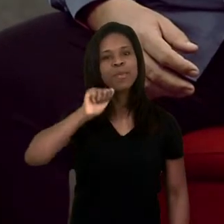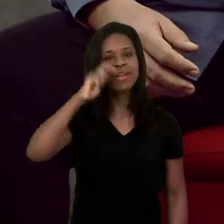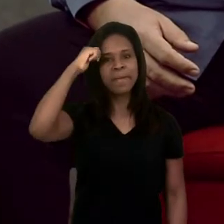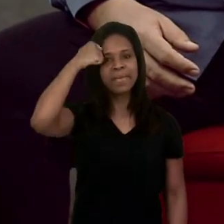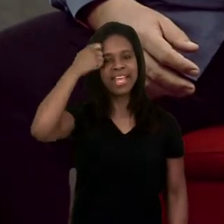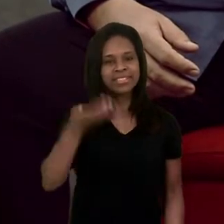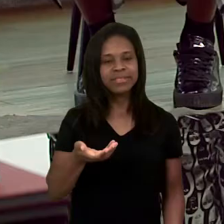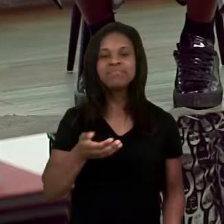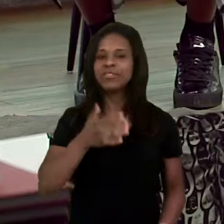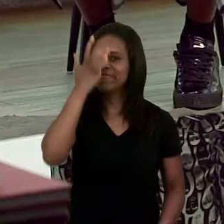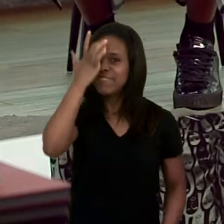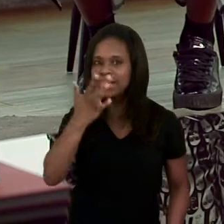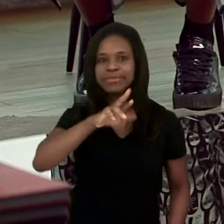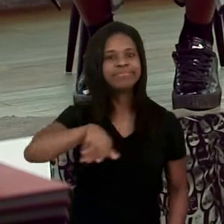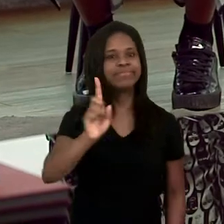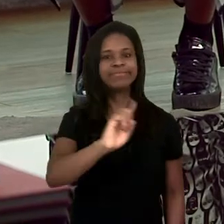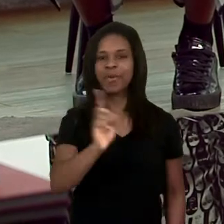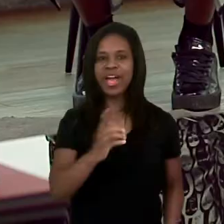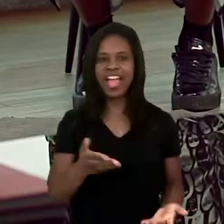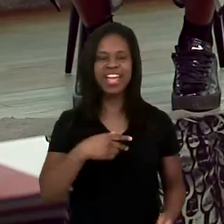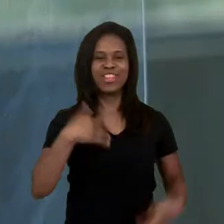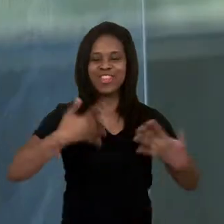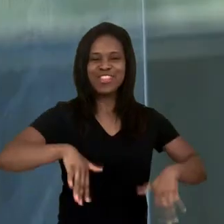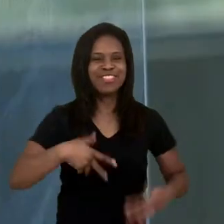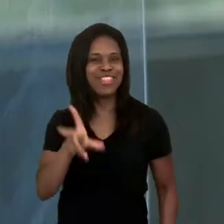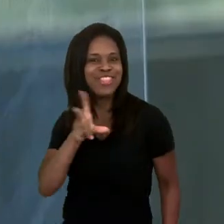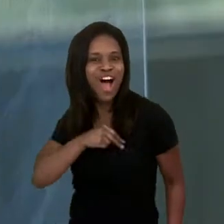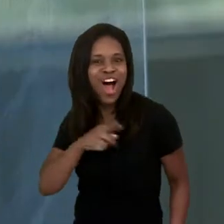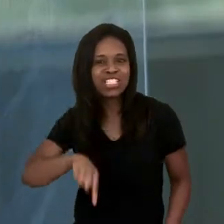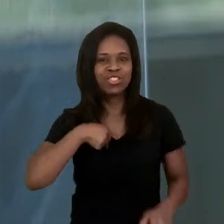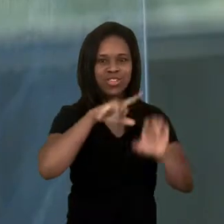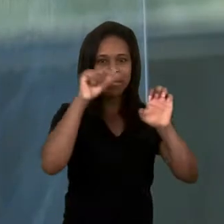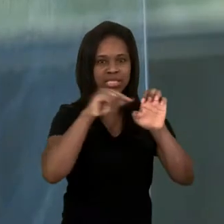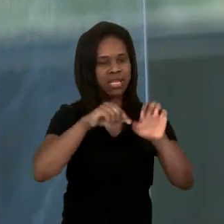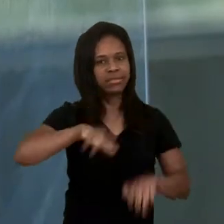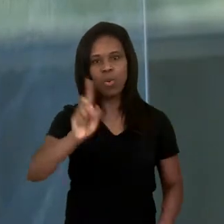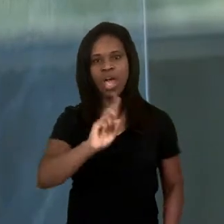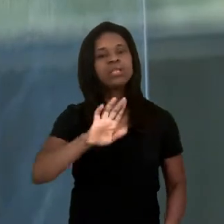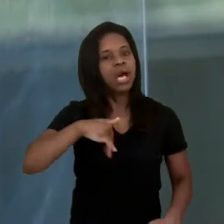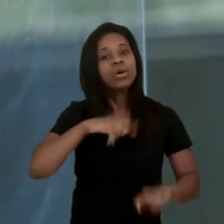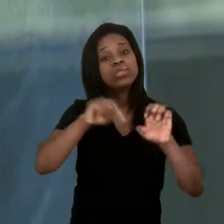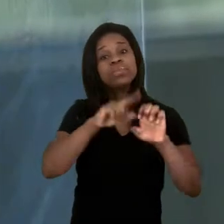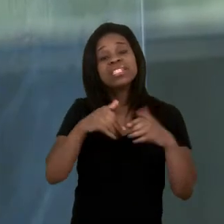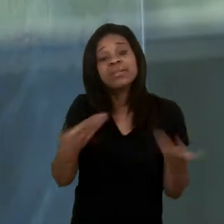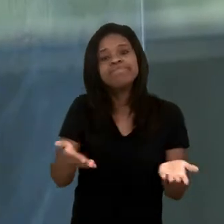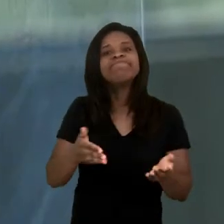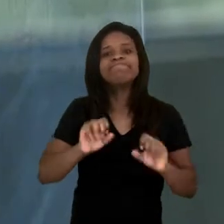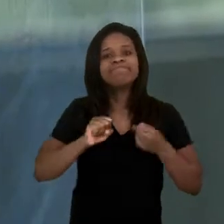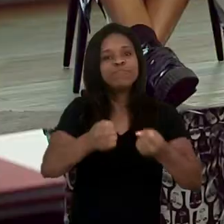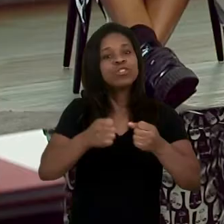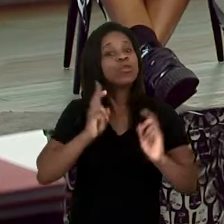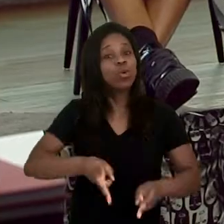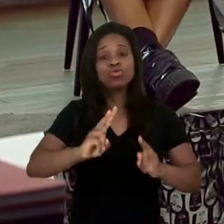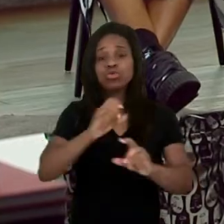sendo uma mulher preta. Então não é fácil, não é assim, nossa, que massa, sou empresária. É tipo, tá, sou empresária e ainda